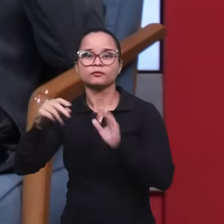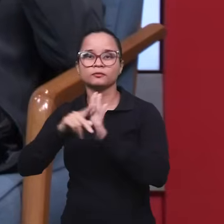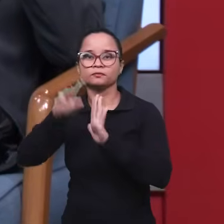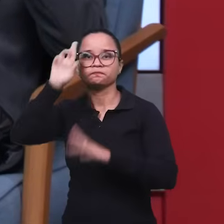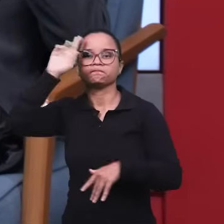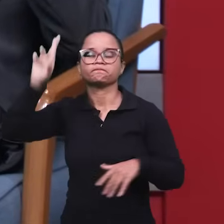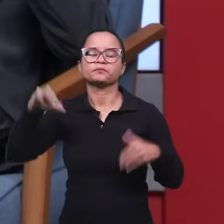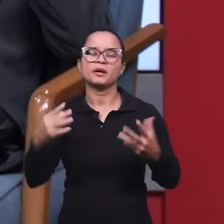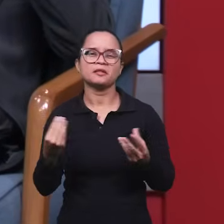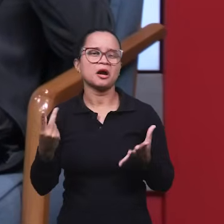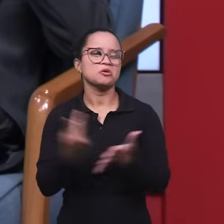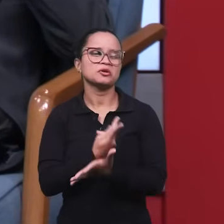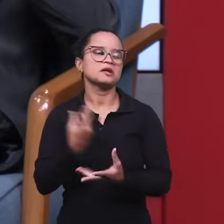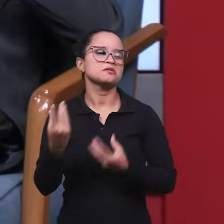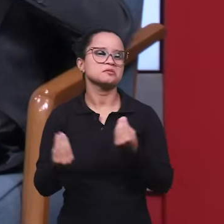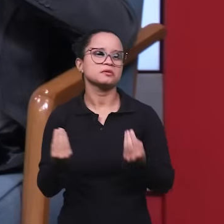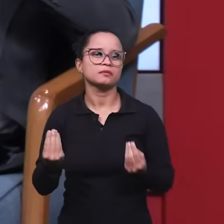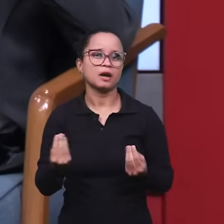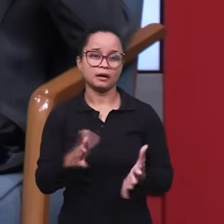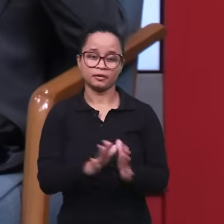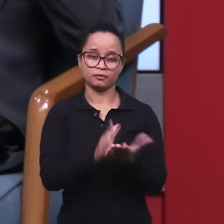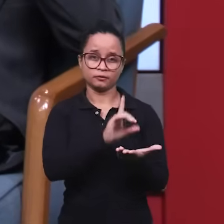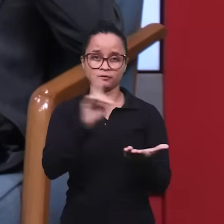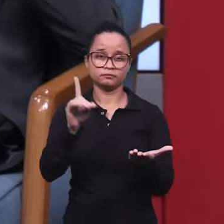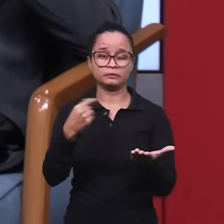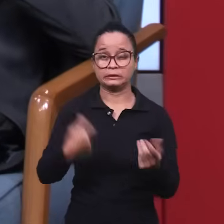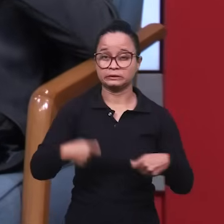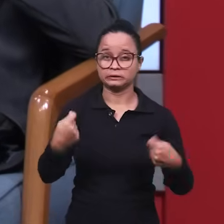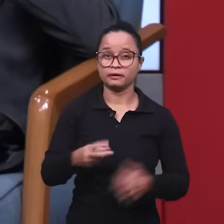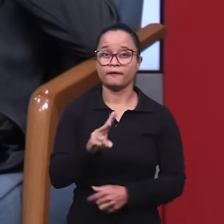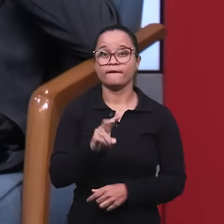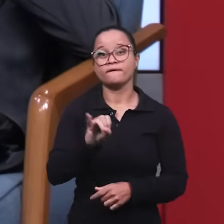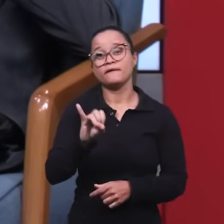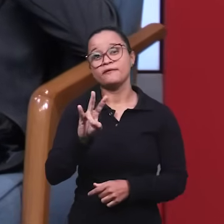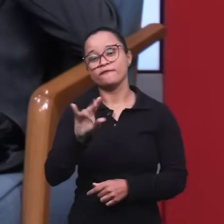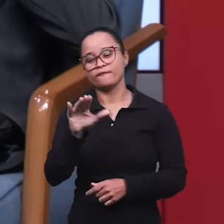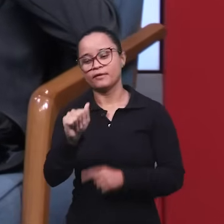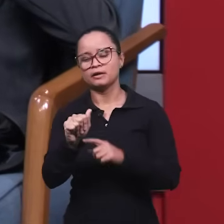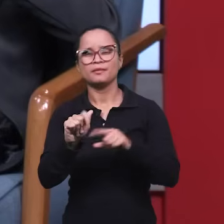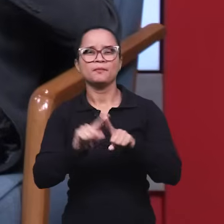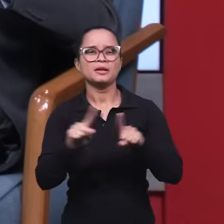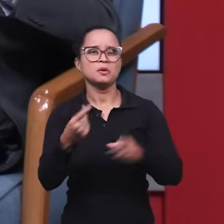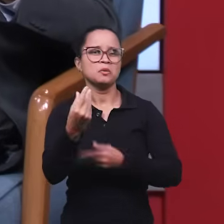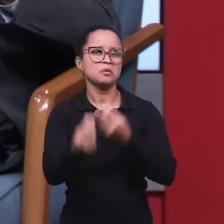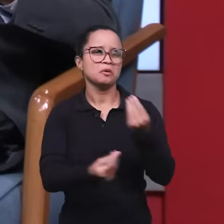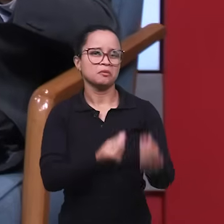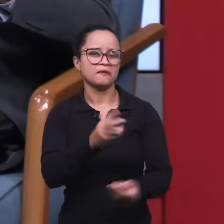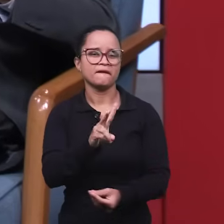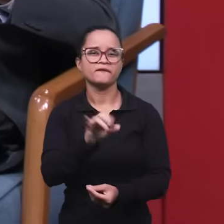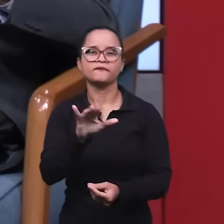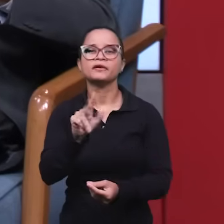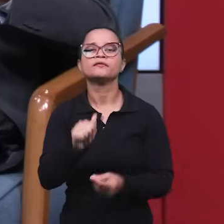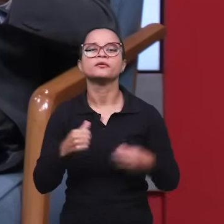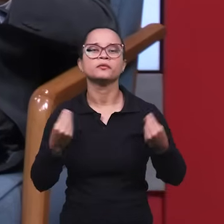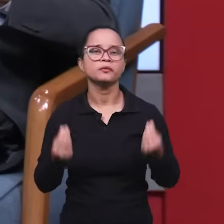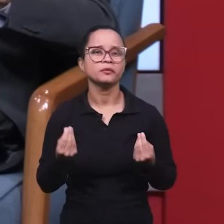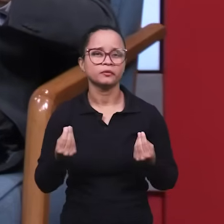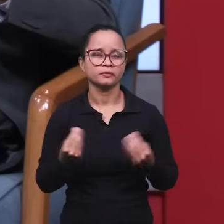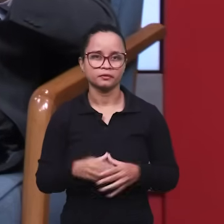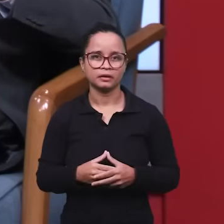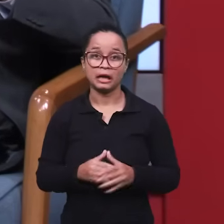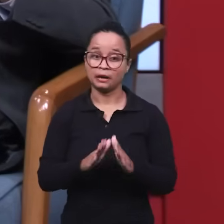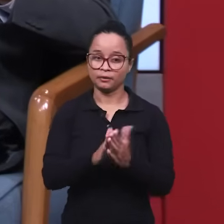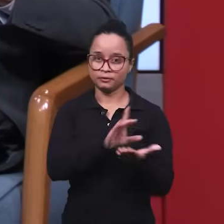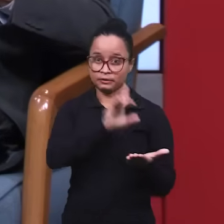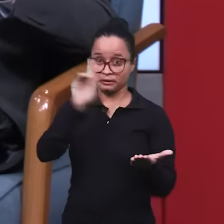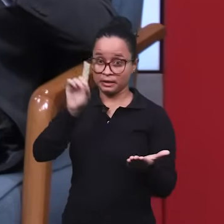Como que isso acontece? Mas a palavra precisa ser viva. E como que a palavra é viva? A